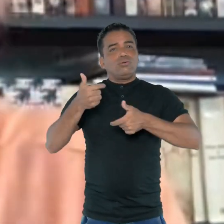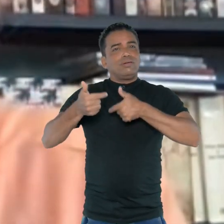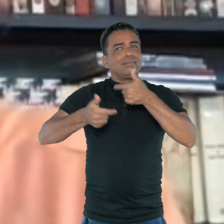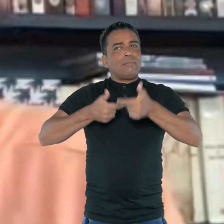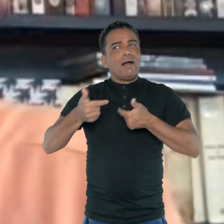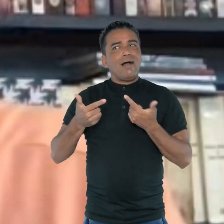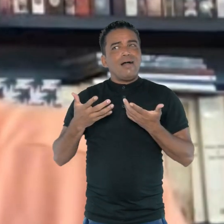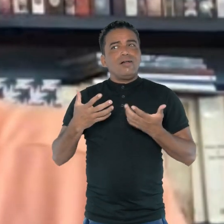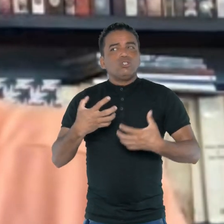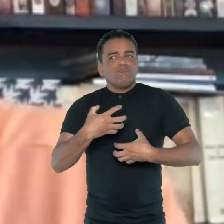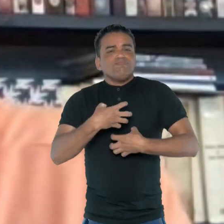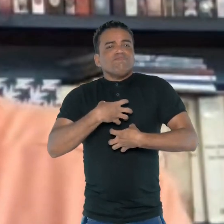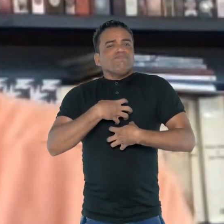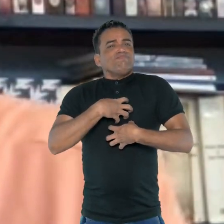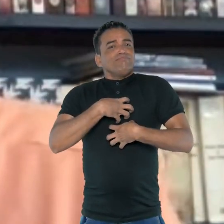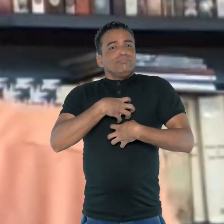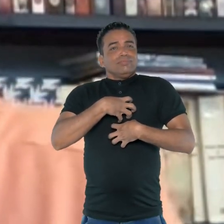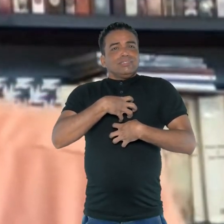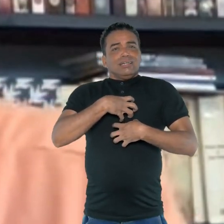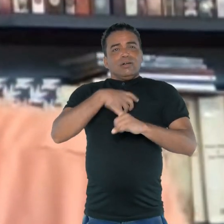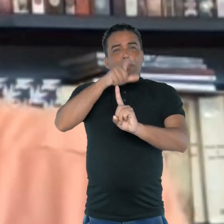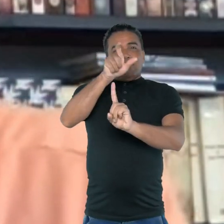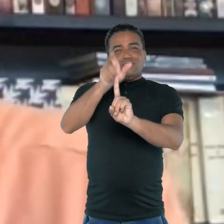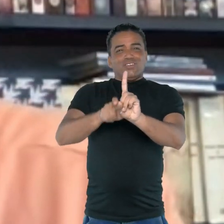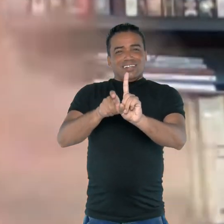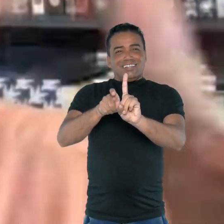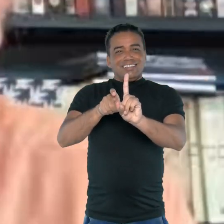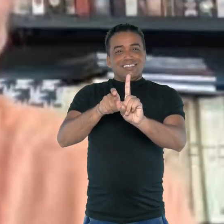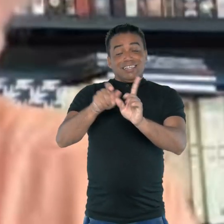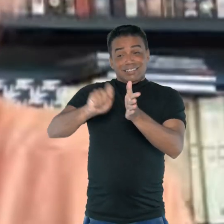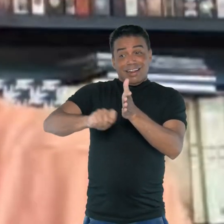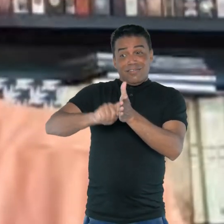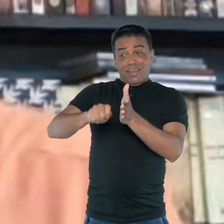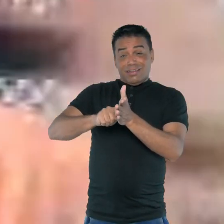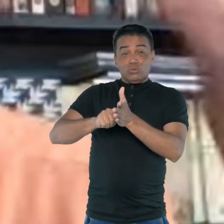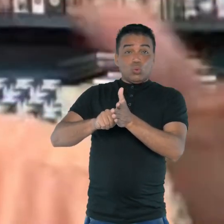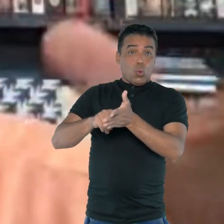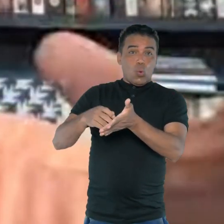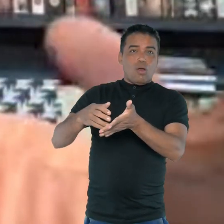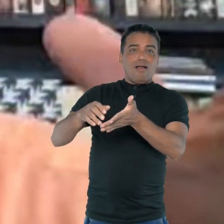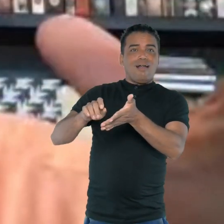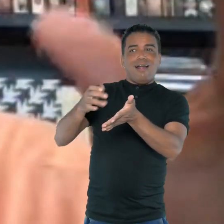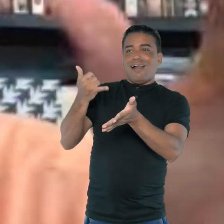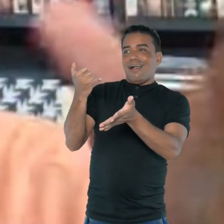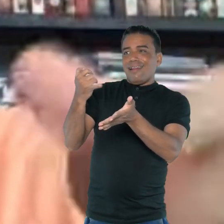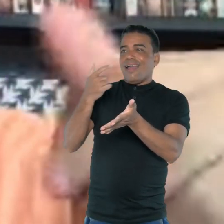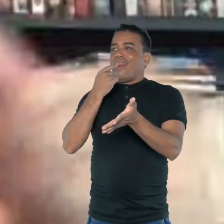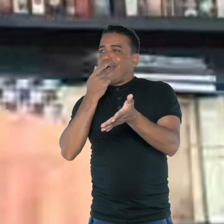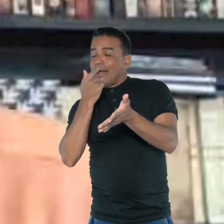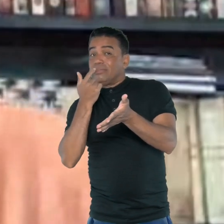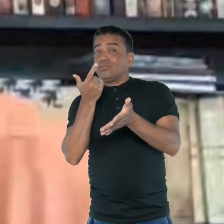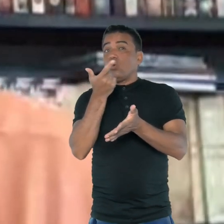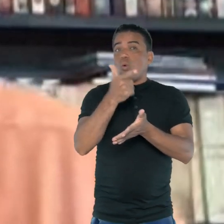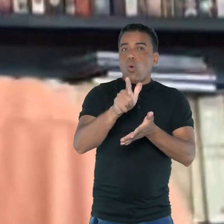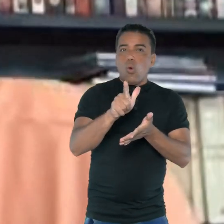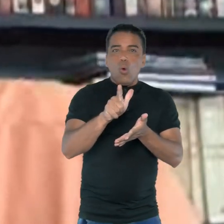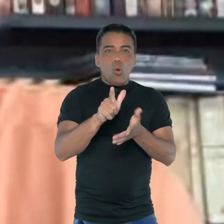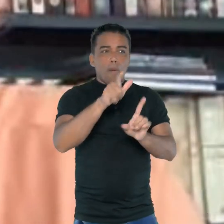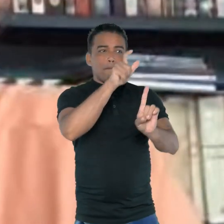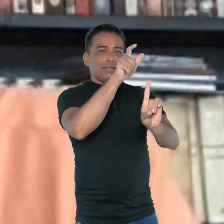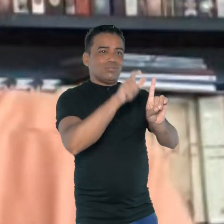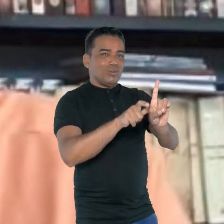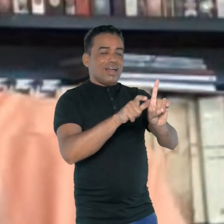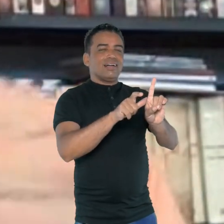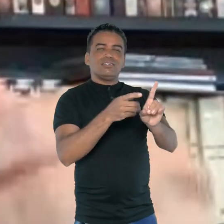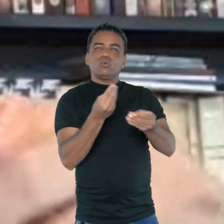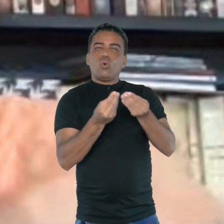espírito daquela personagem escrevendo à mão, e outros personagens eu trabalho o modo como aquele personagem